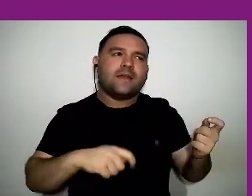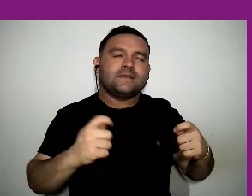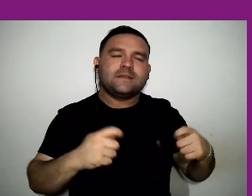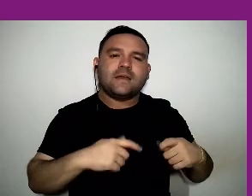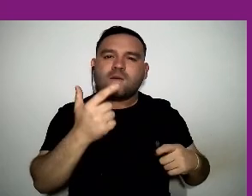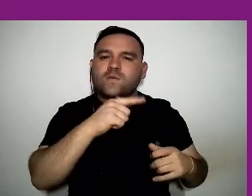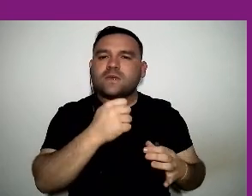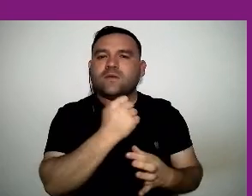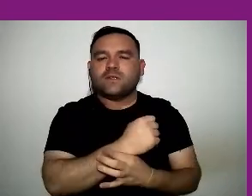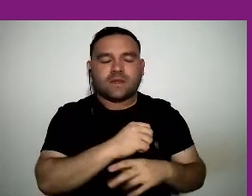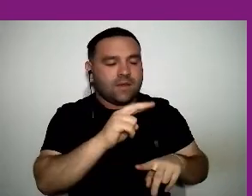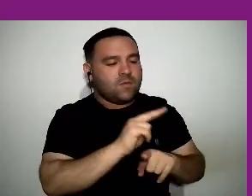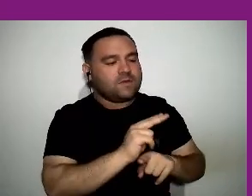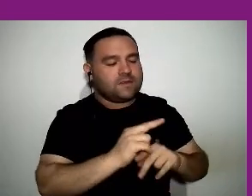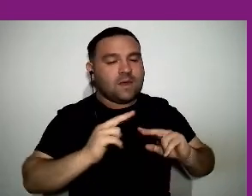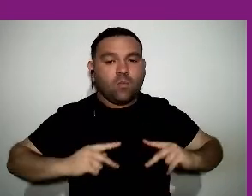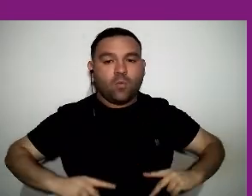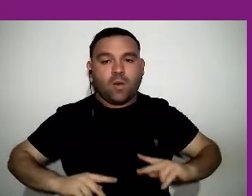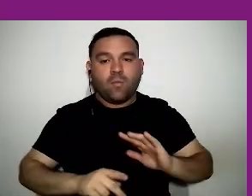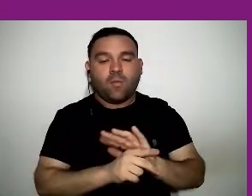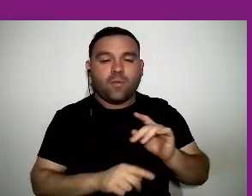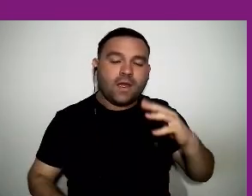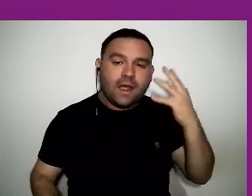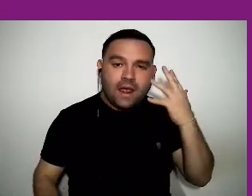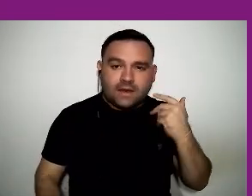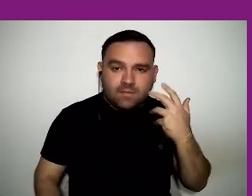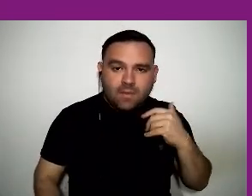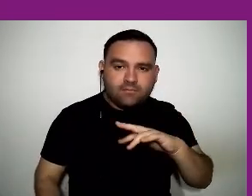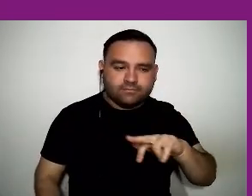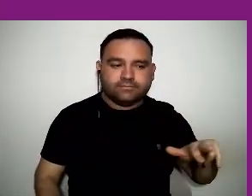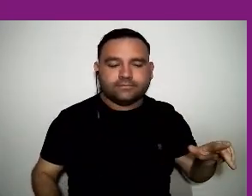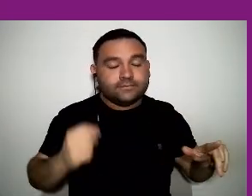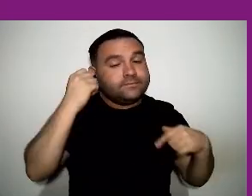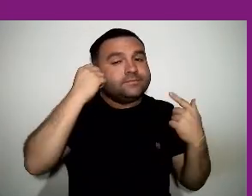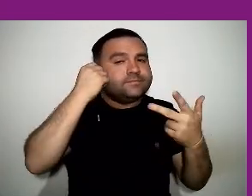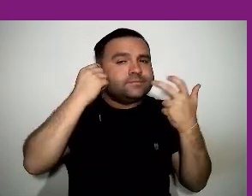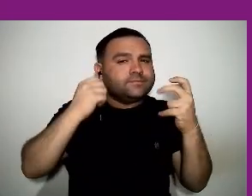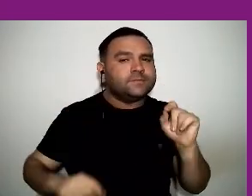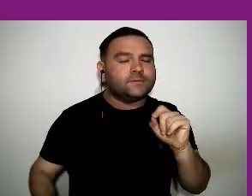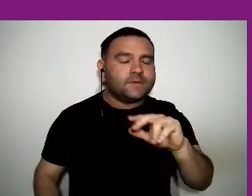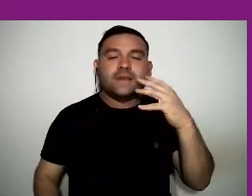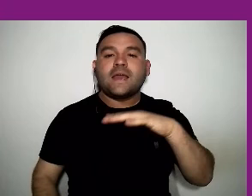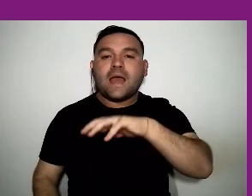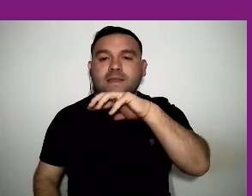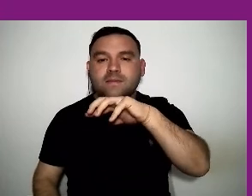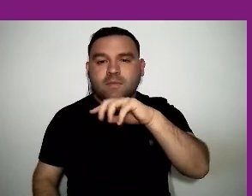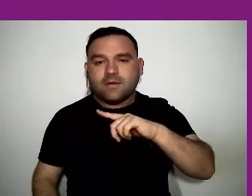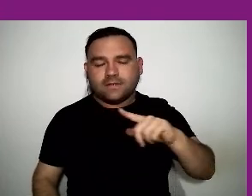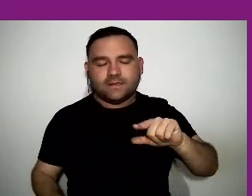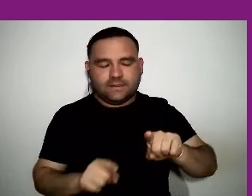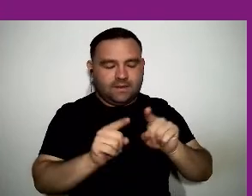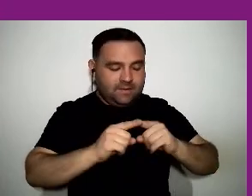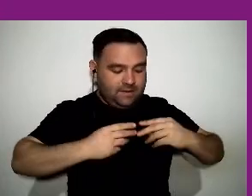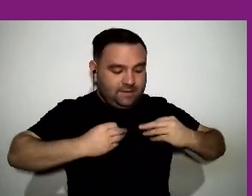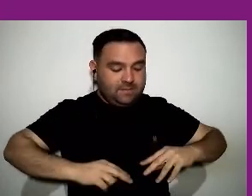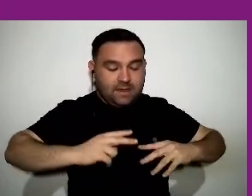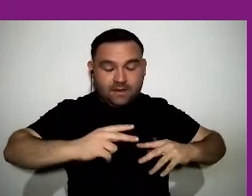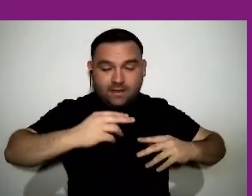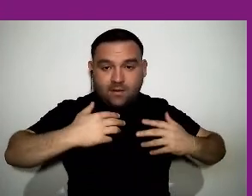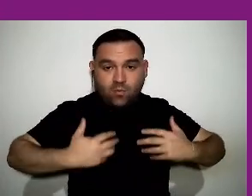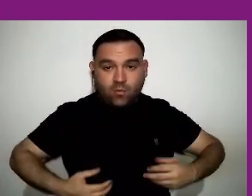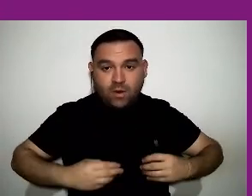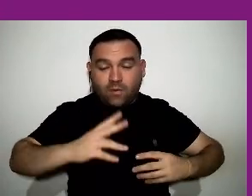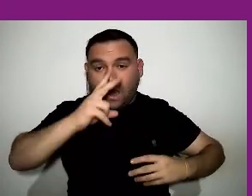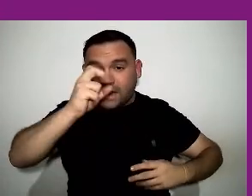a proteção pulmonar desses animais. Entretanto, o que nós vimos que animais submetidos a lesão pulmonar grave